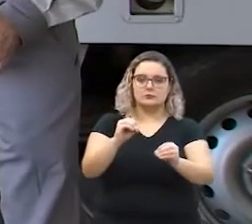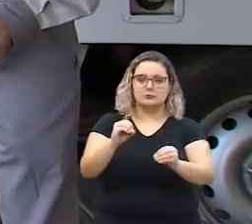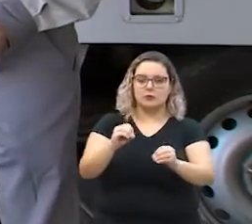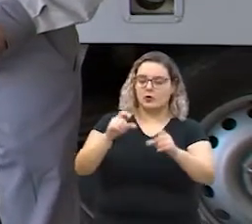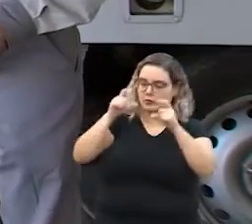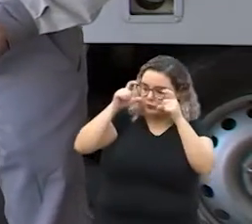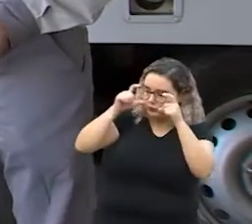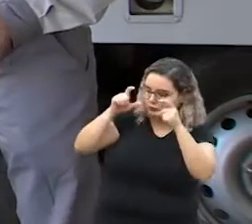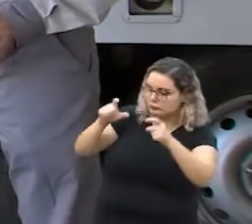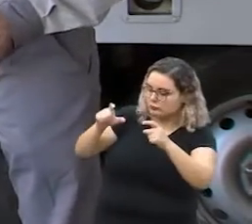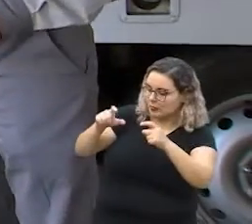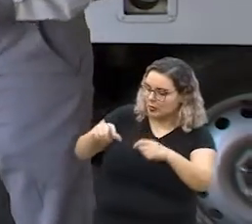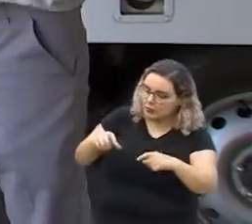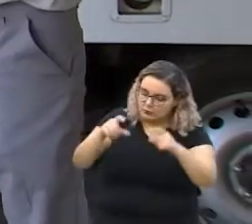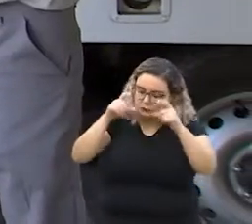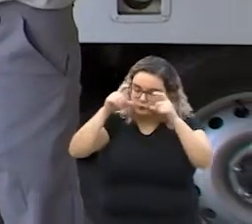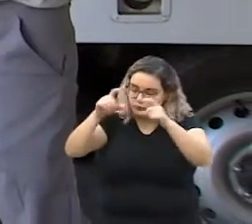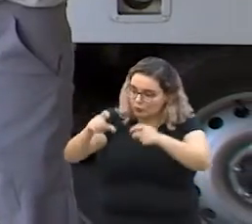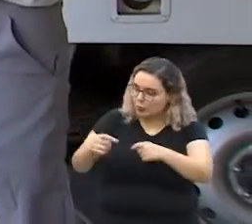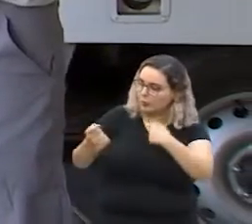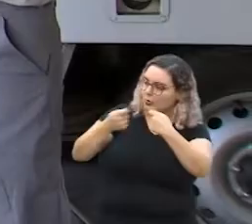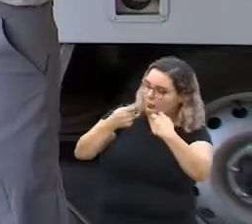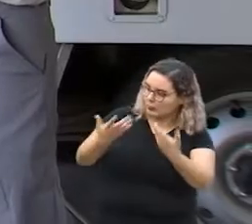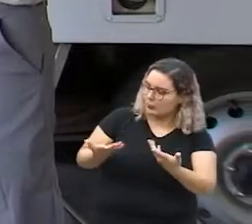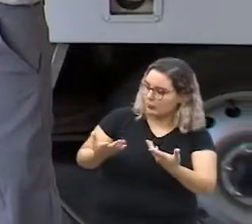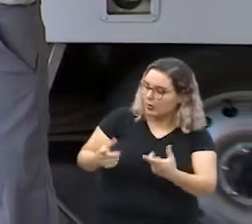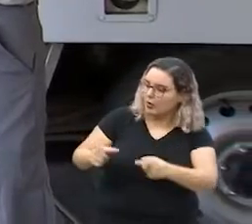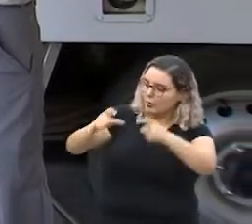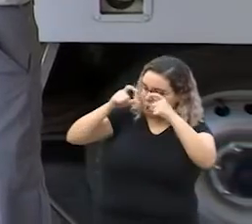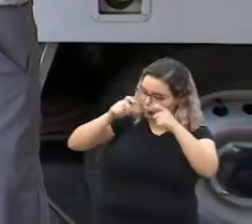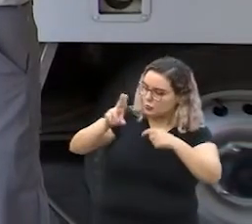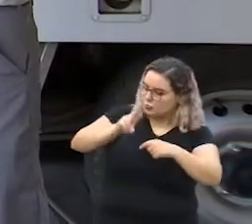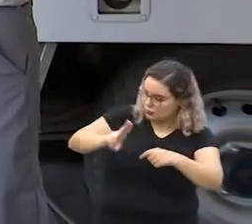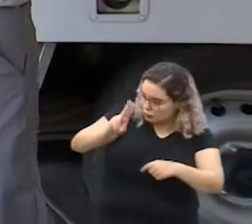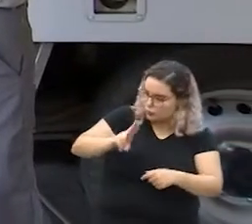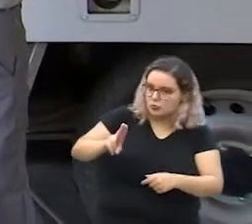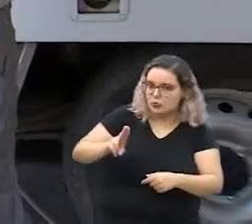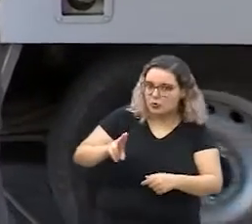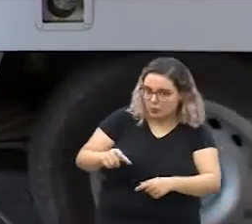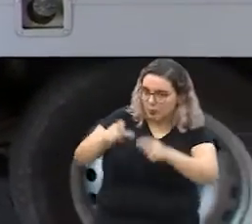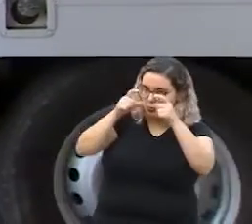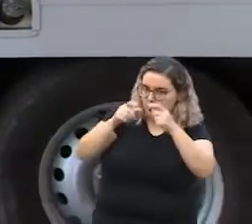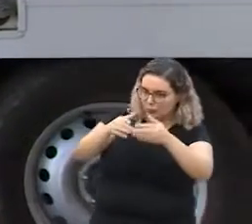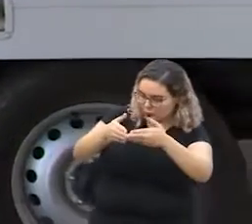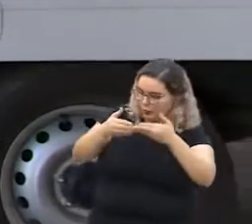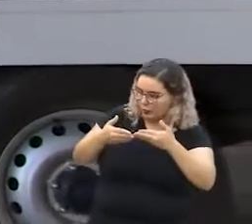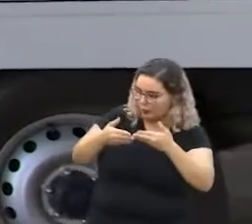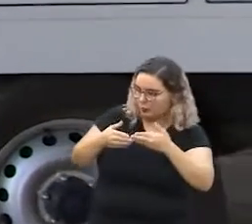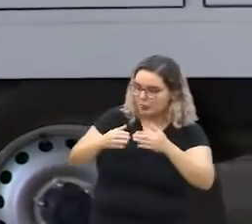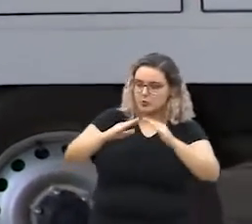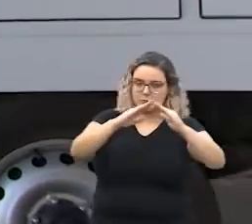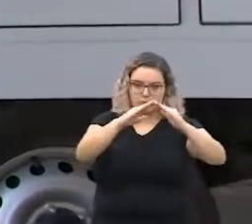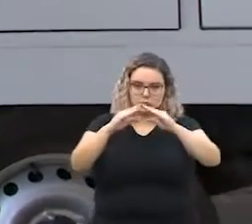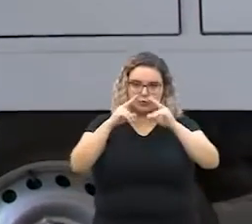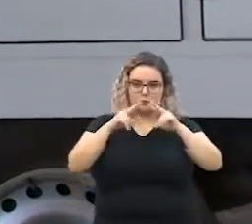você tirou para dar entrevista, né? Esse óculos também vocês usam, pode colocar um pouquinho para o pessoal em casa